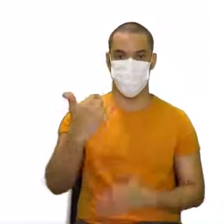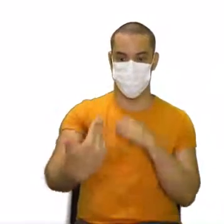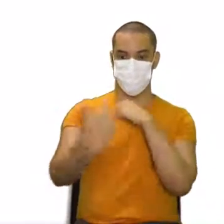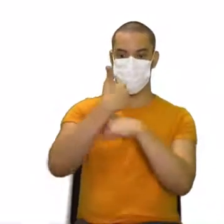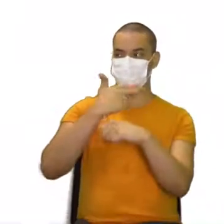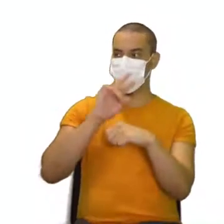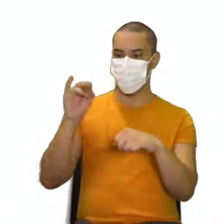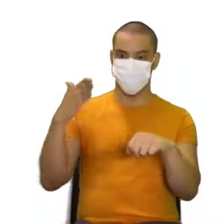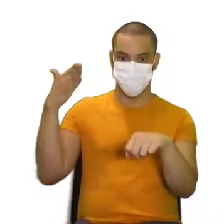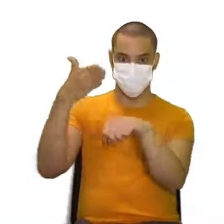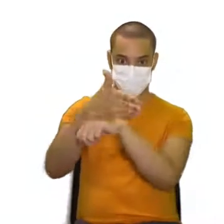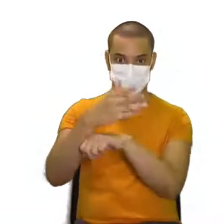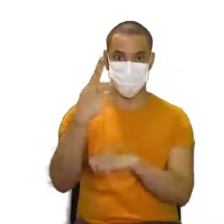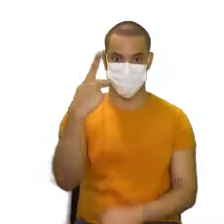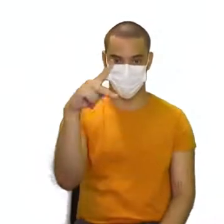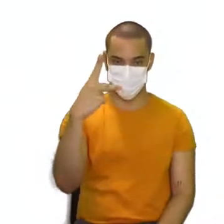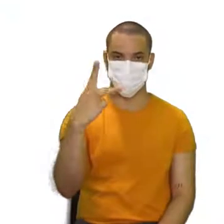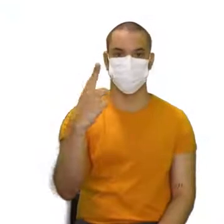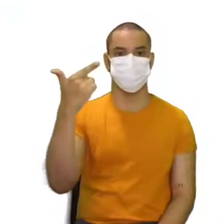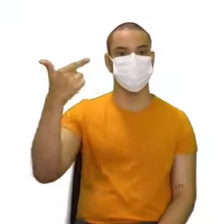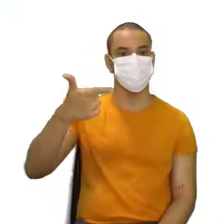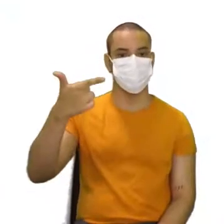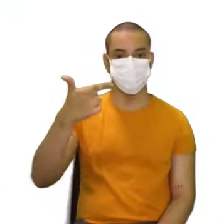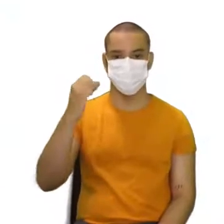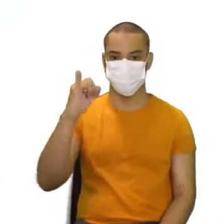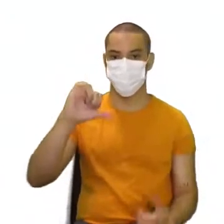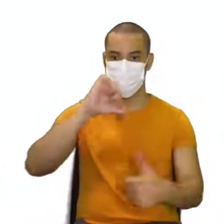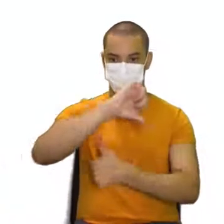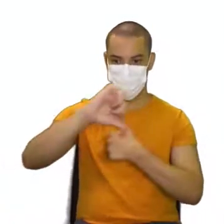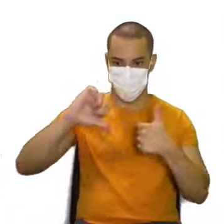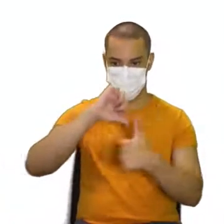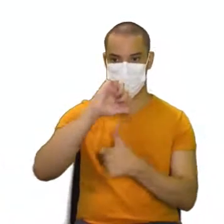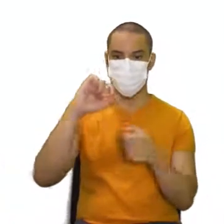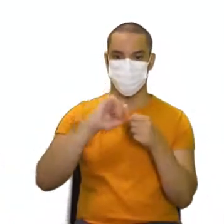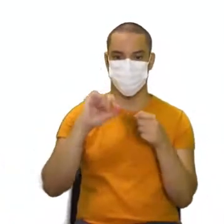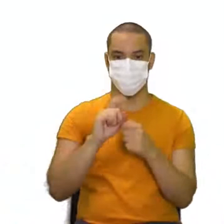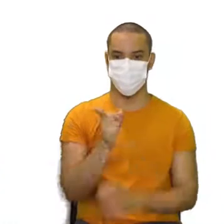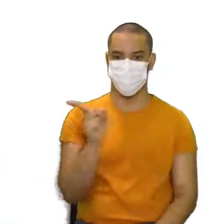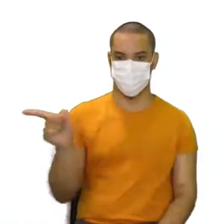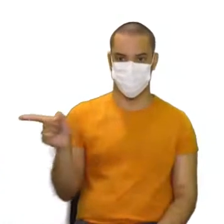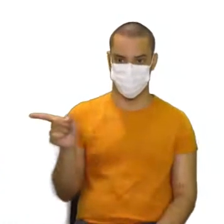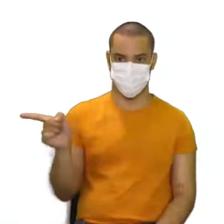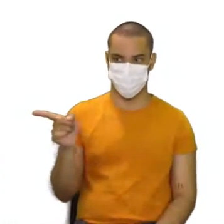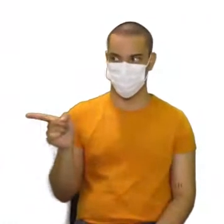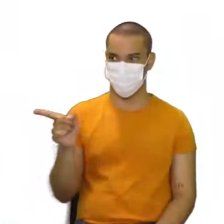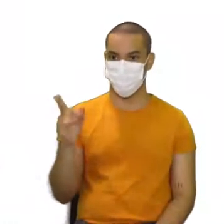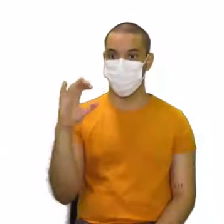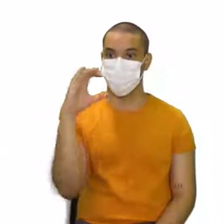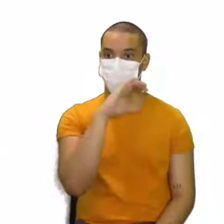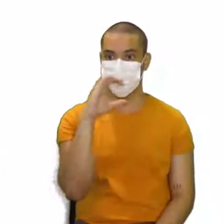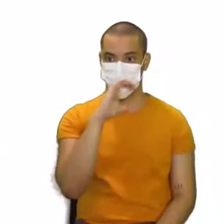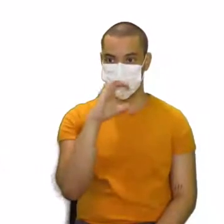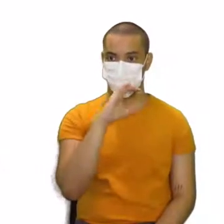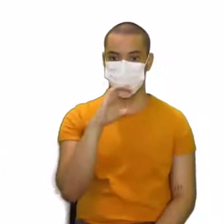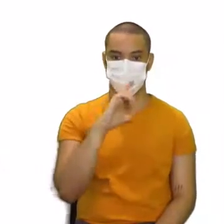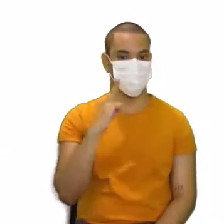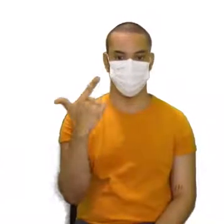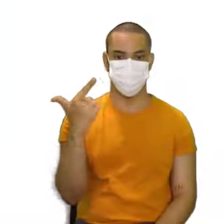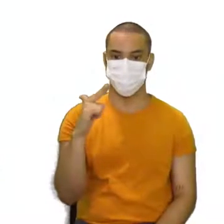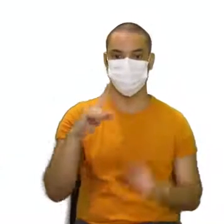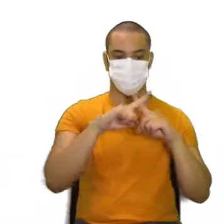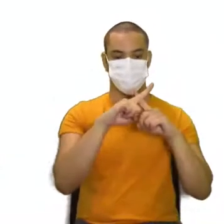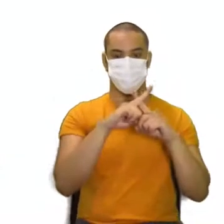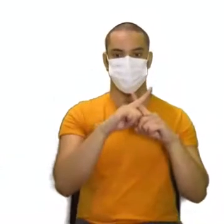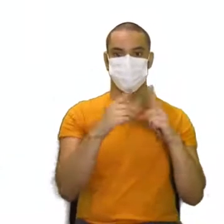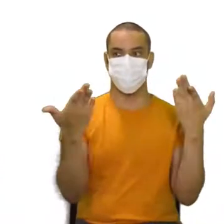TV segundo agora se eu mudar ao se eu fizer isso aqui agora velocidade eu não tá indo mais na direção de x